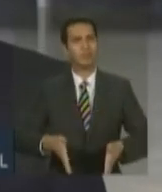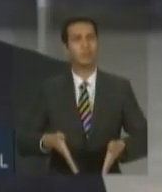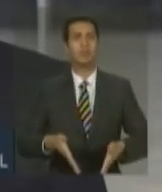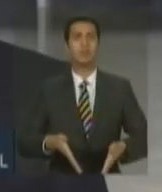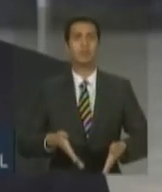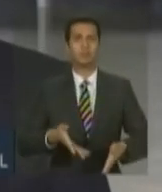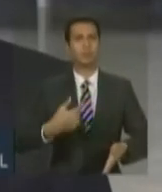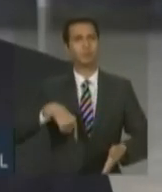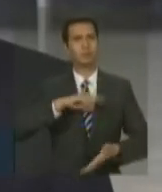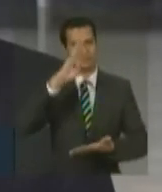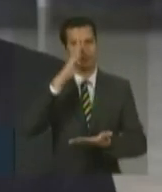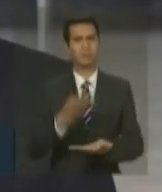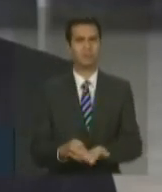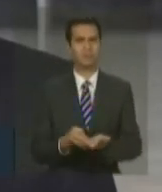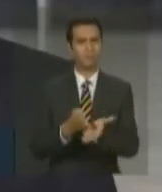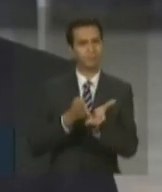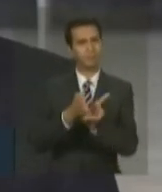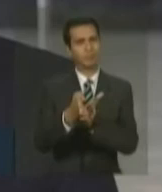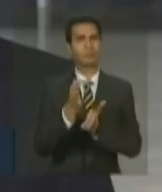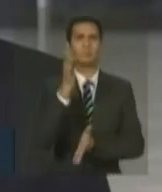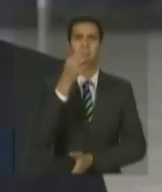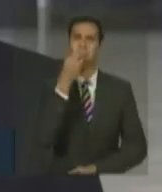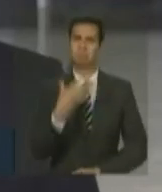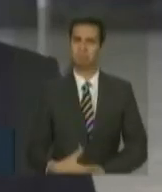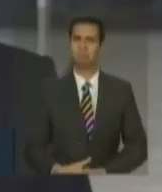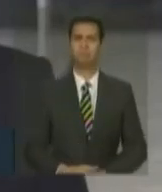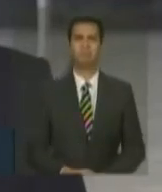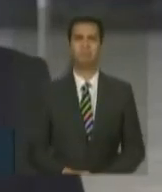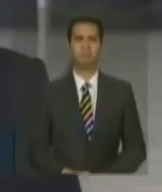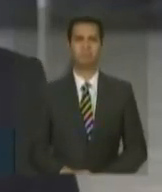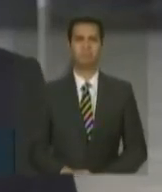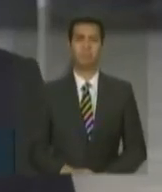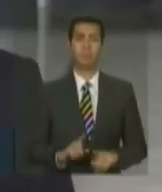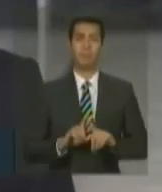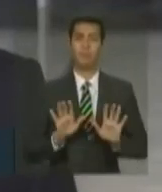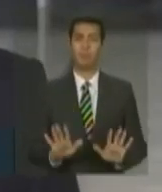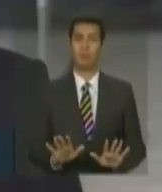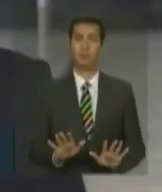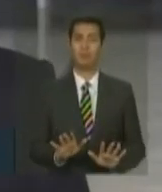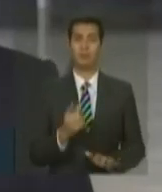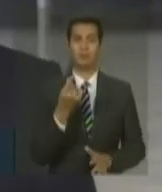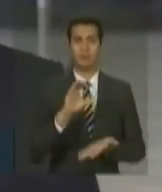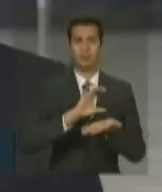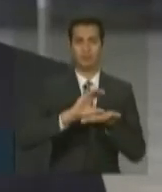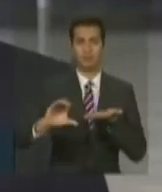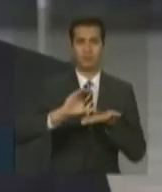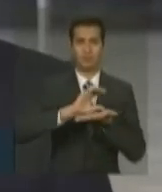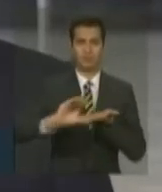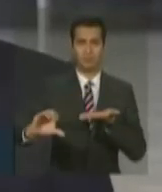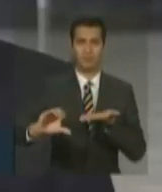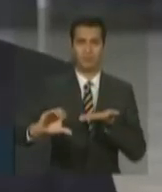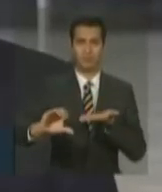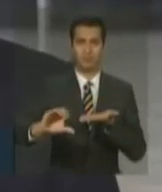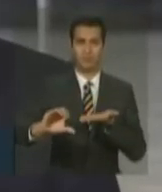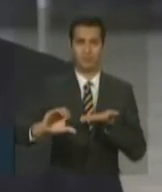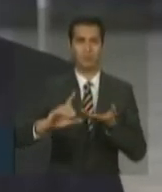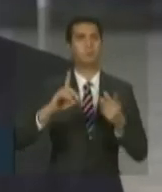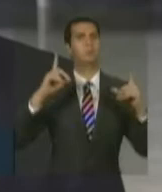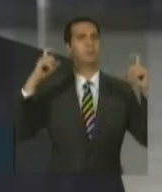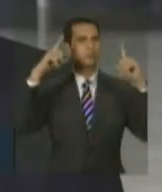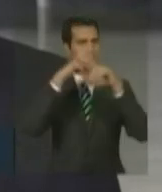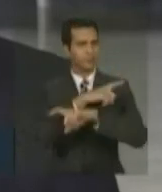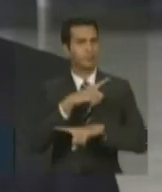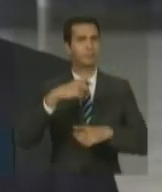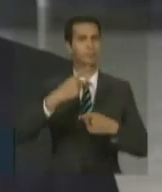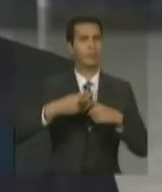do caminho que nós estamos construindo. Agora, é um investimento bastante complexo por tudo